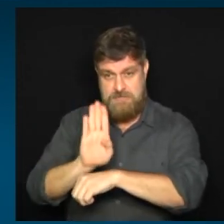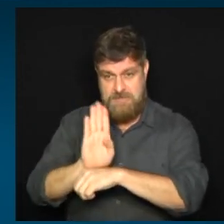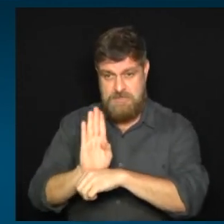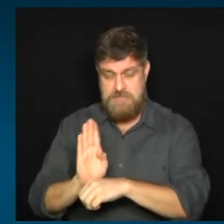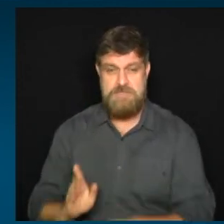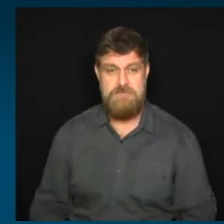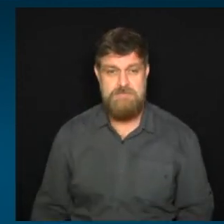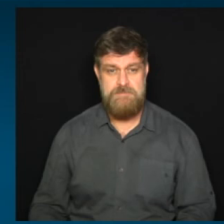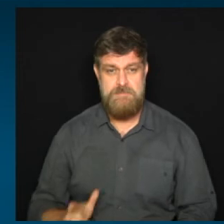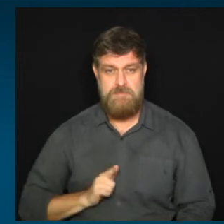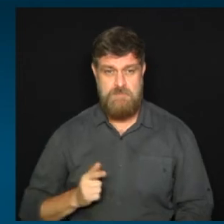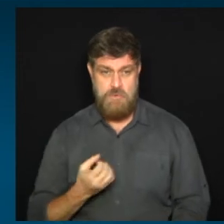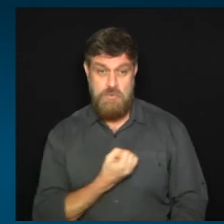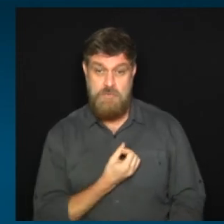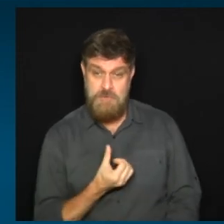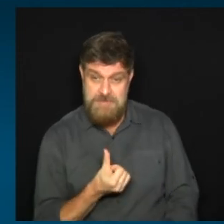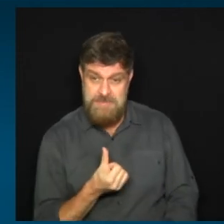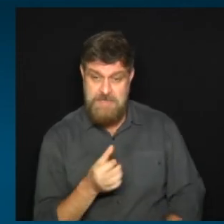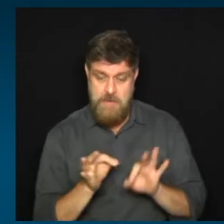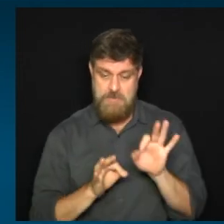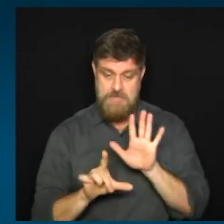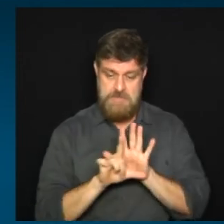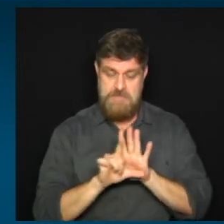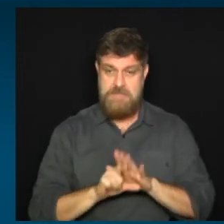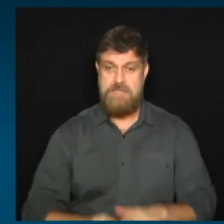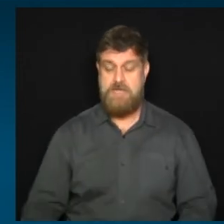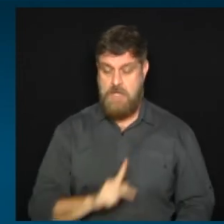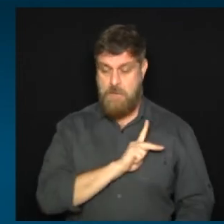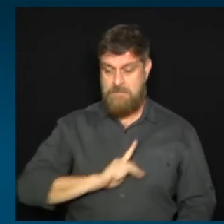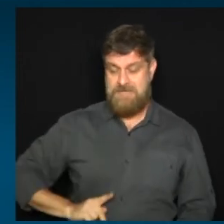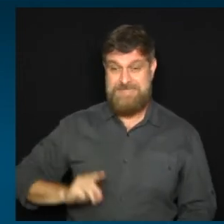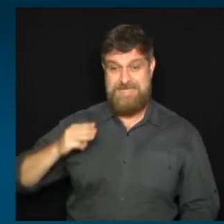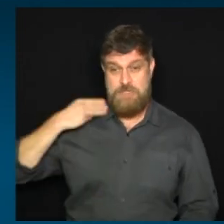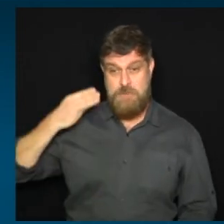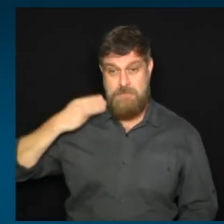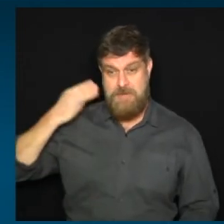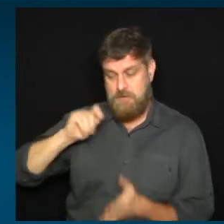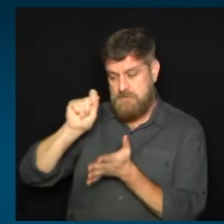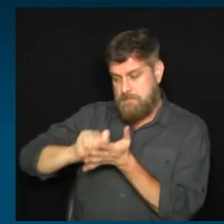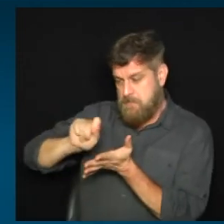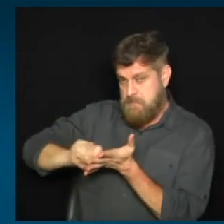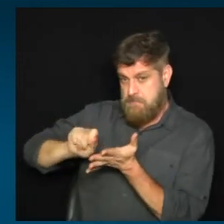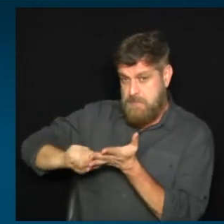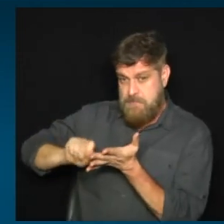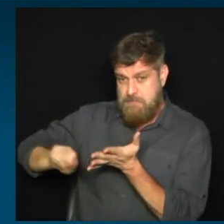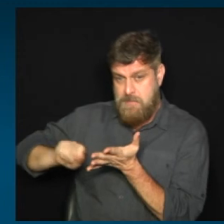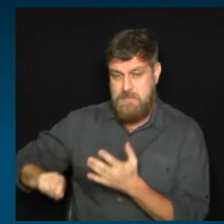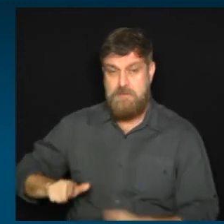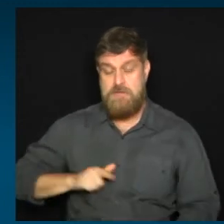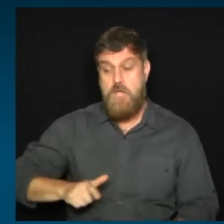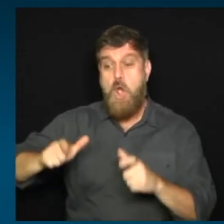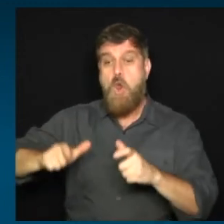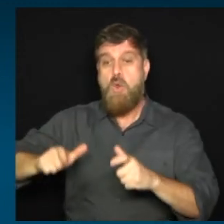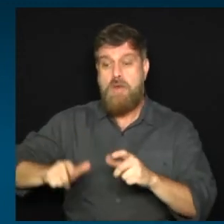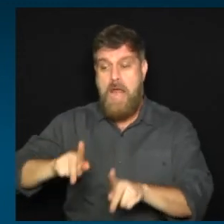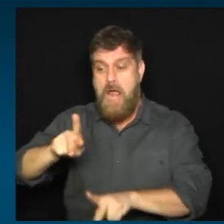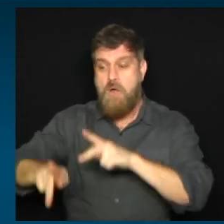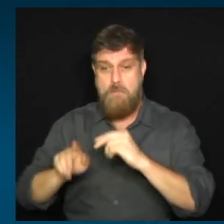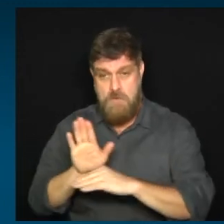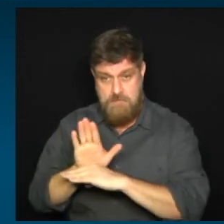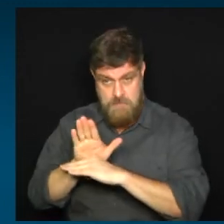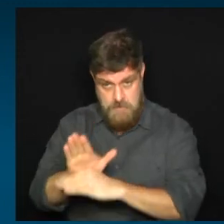Já o item 6 é o projeto de lei de autoria do presidente da Casa, o vereador Marcos Bernardelli, que declara órgão de utilidade